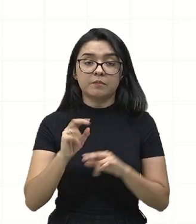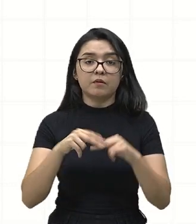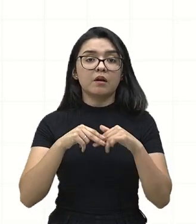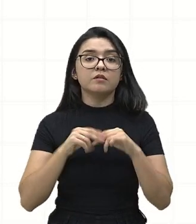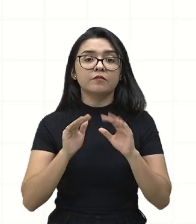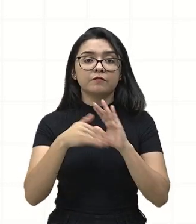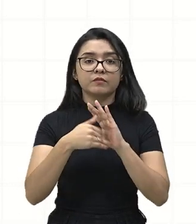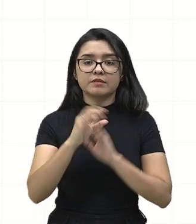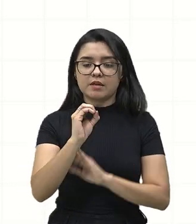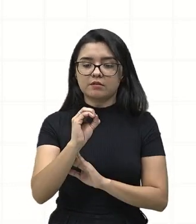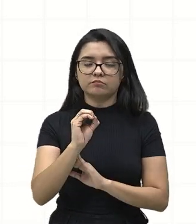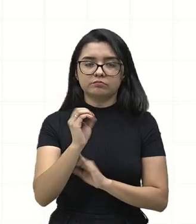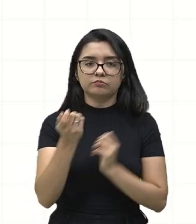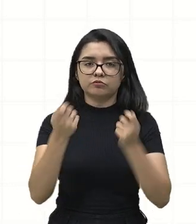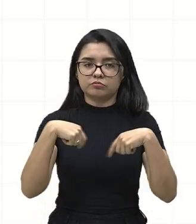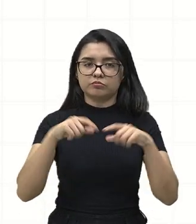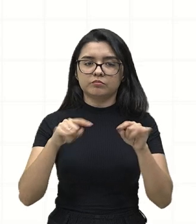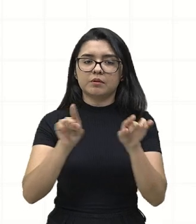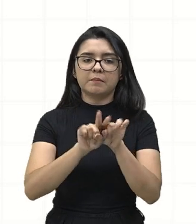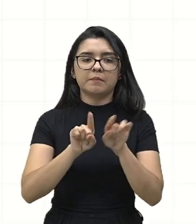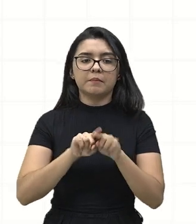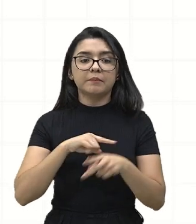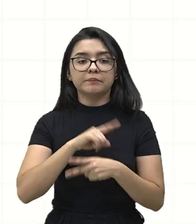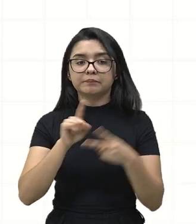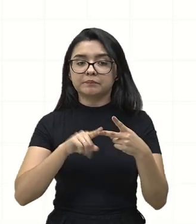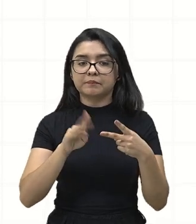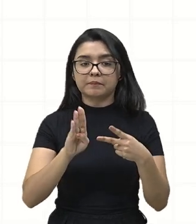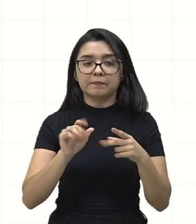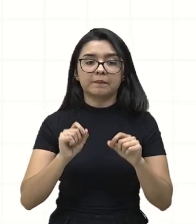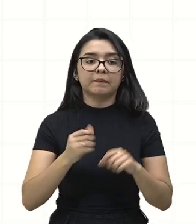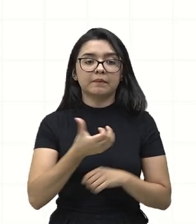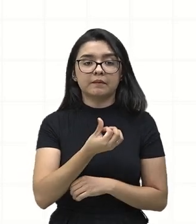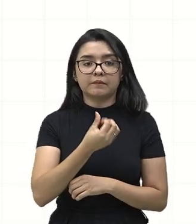0. Item B.